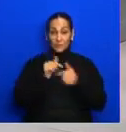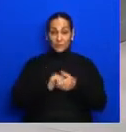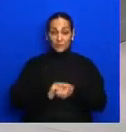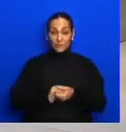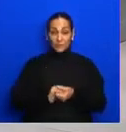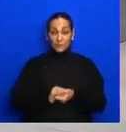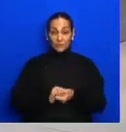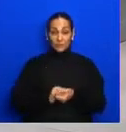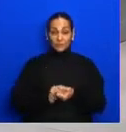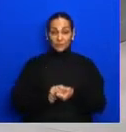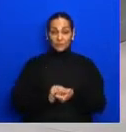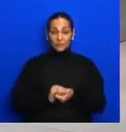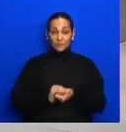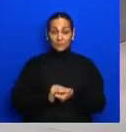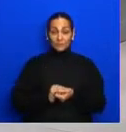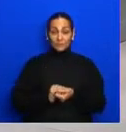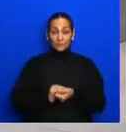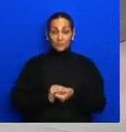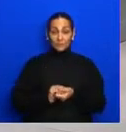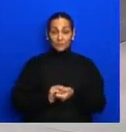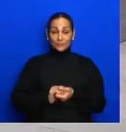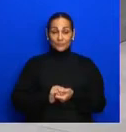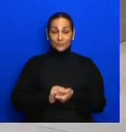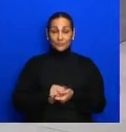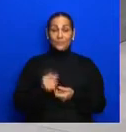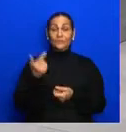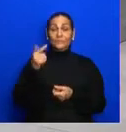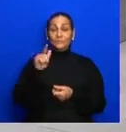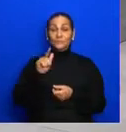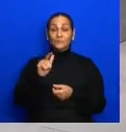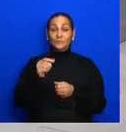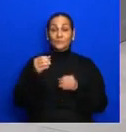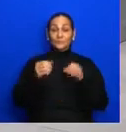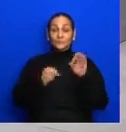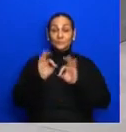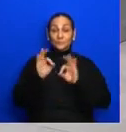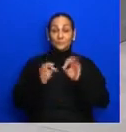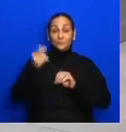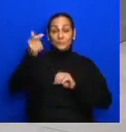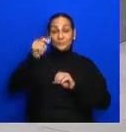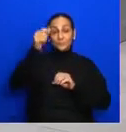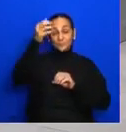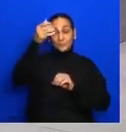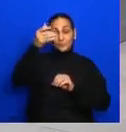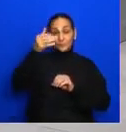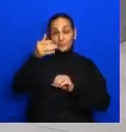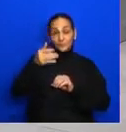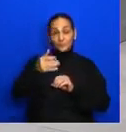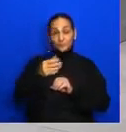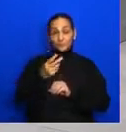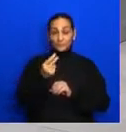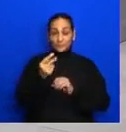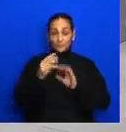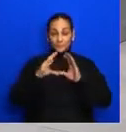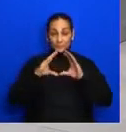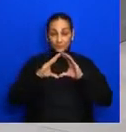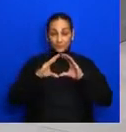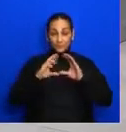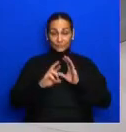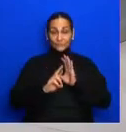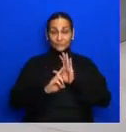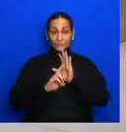sorte. Depois, vamos reabastecer o suporte em cima do mesmo Globo com 12